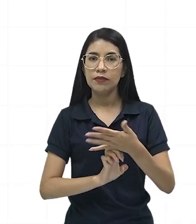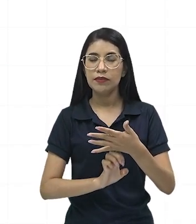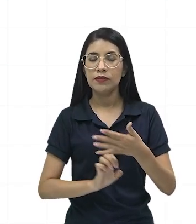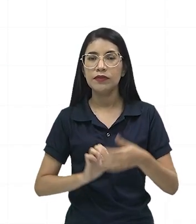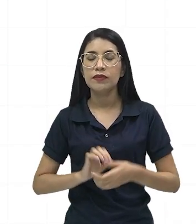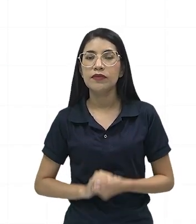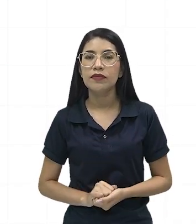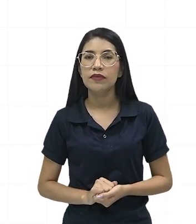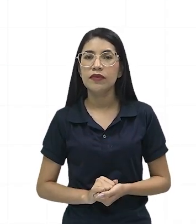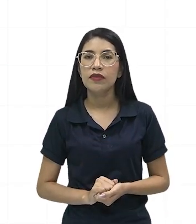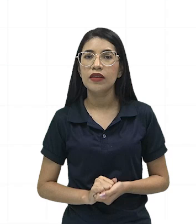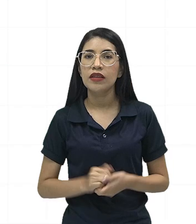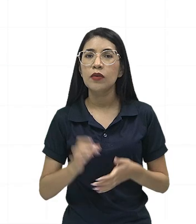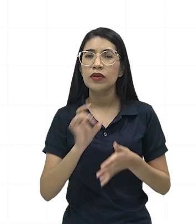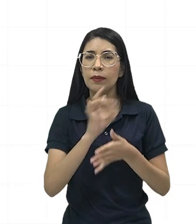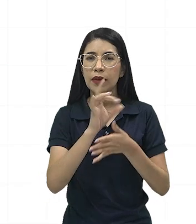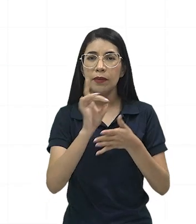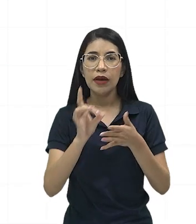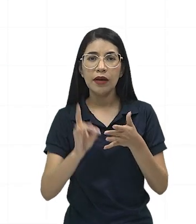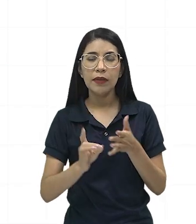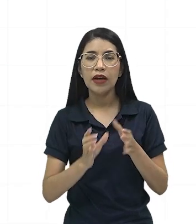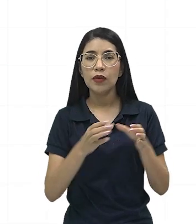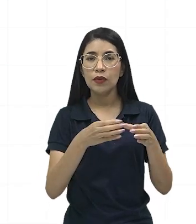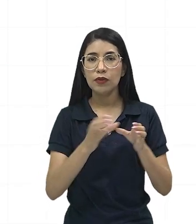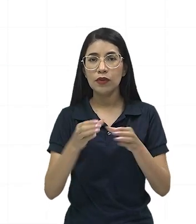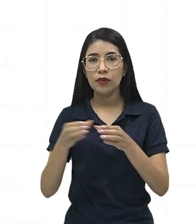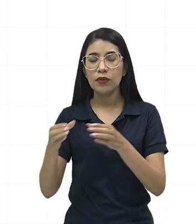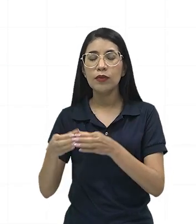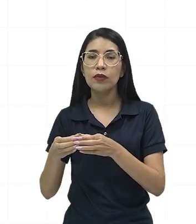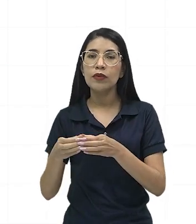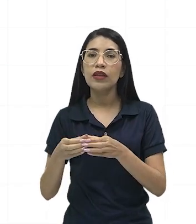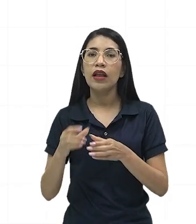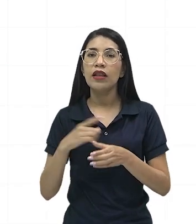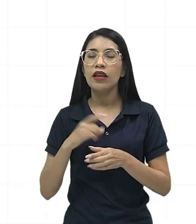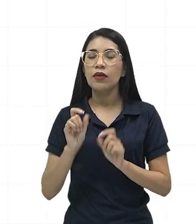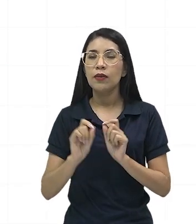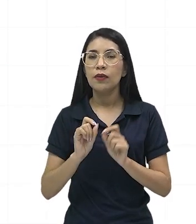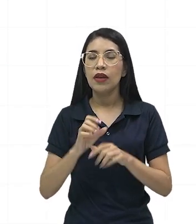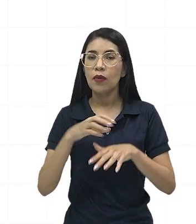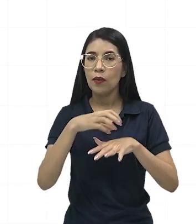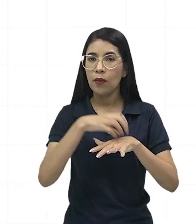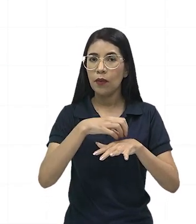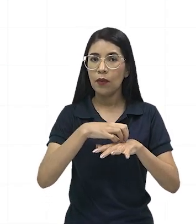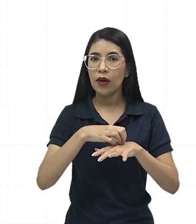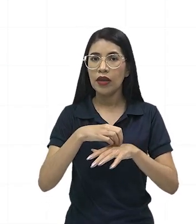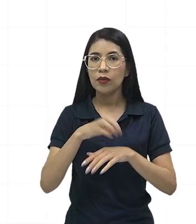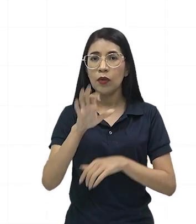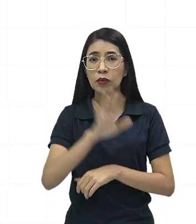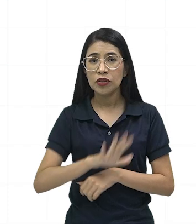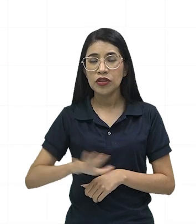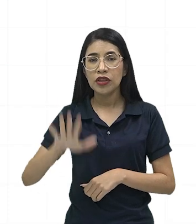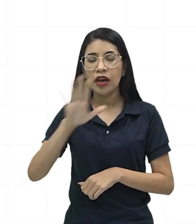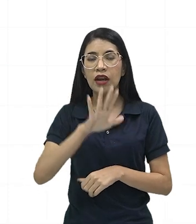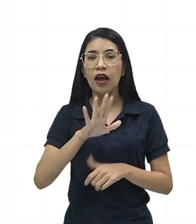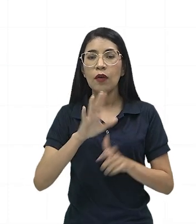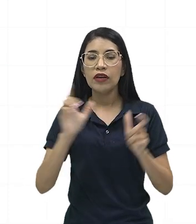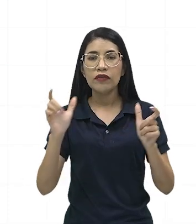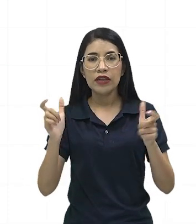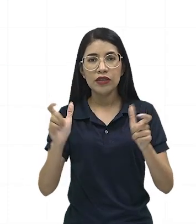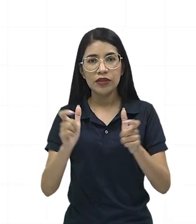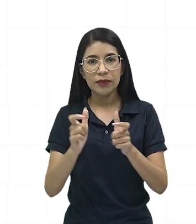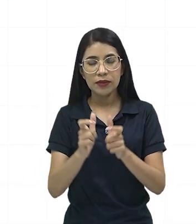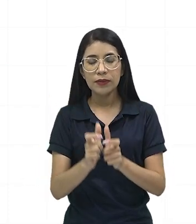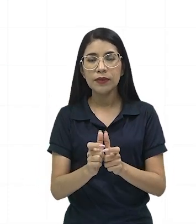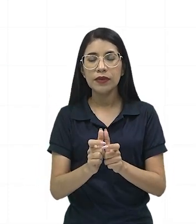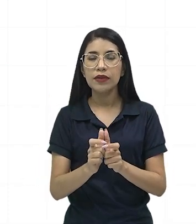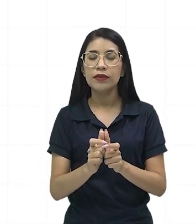espécie. Então, são categorias, né, que abrangem mais, como no caso aí do reino, e categorias que abrangem menos indivíduos,